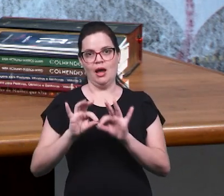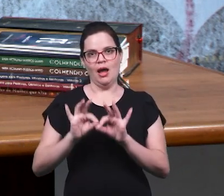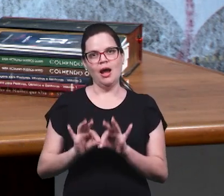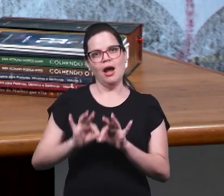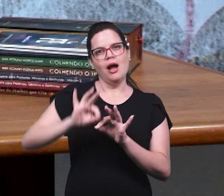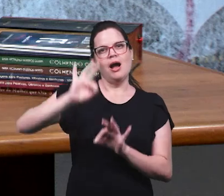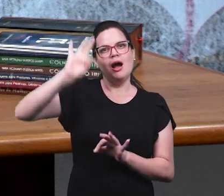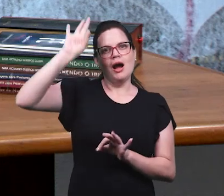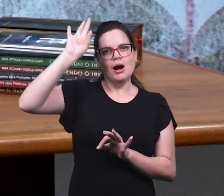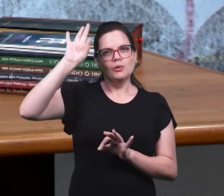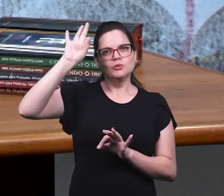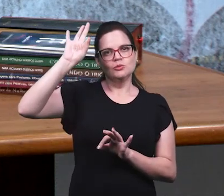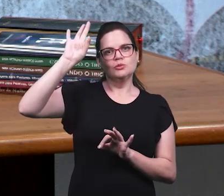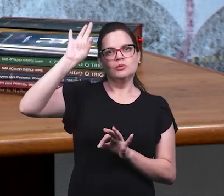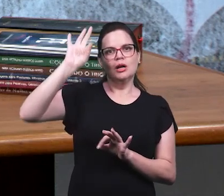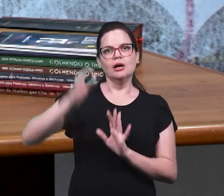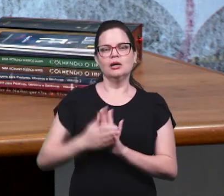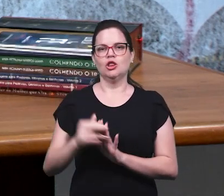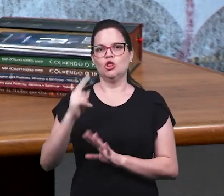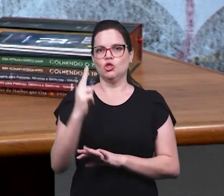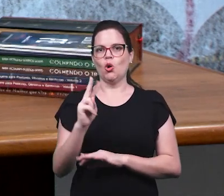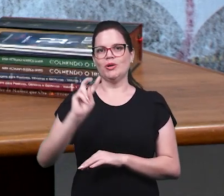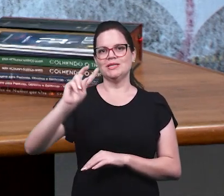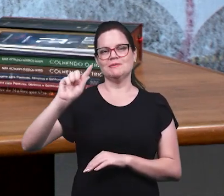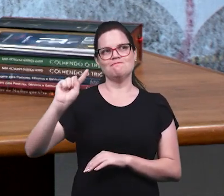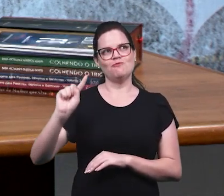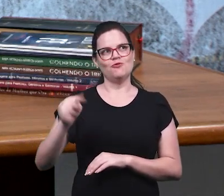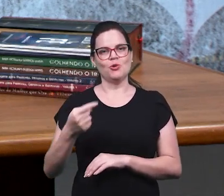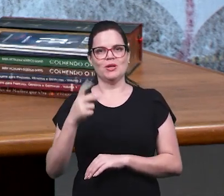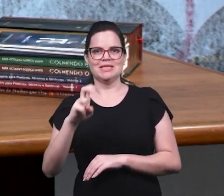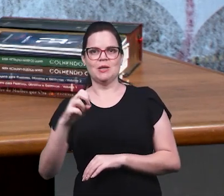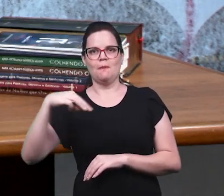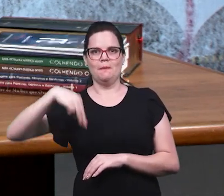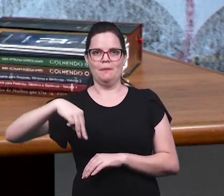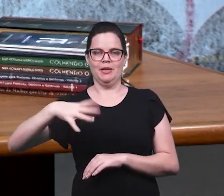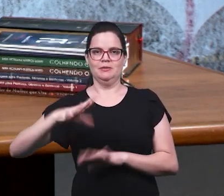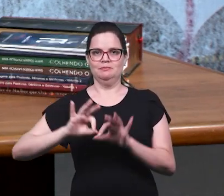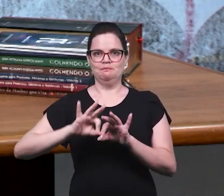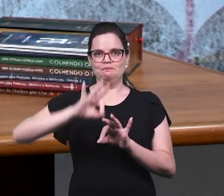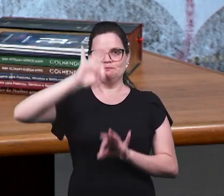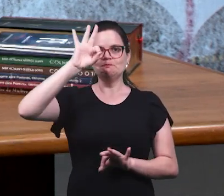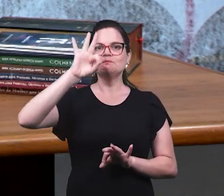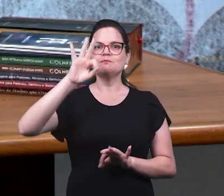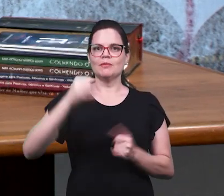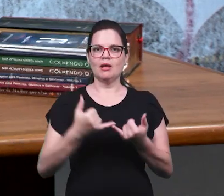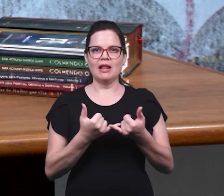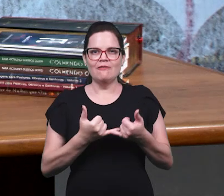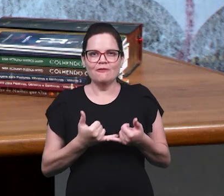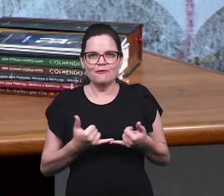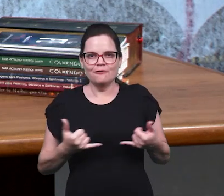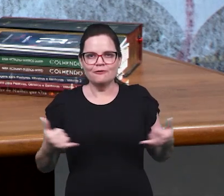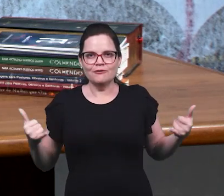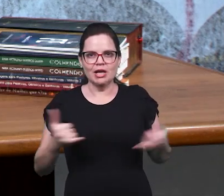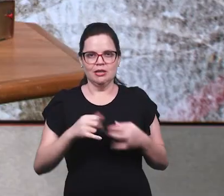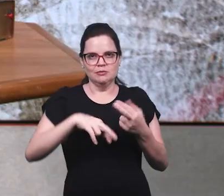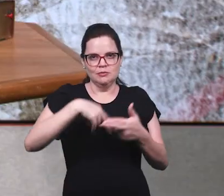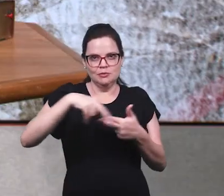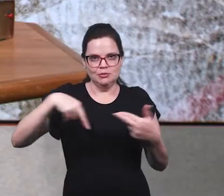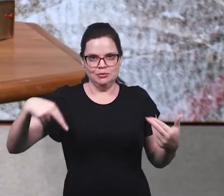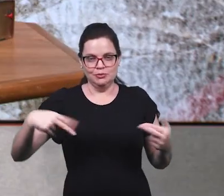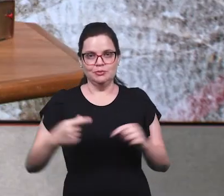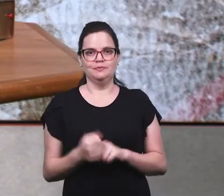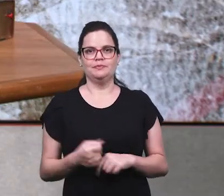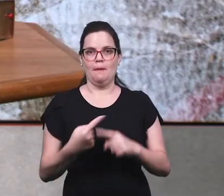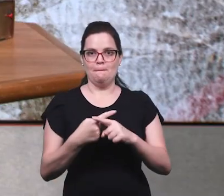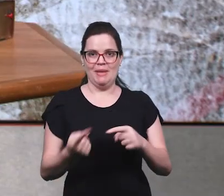5 côvados de linho fino torcido, mas as suas bases serão de cobre.